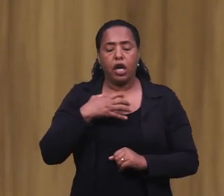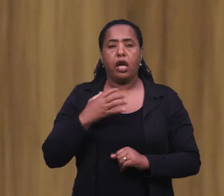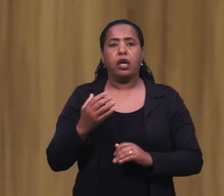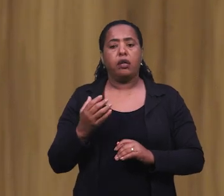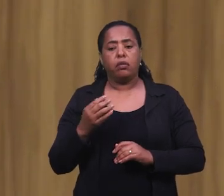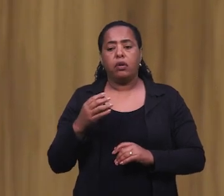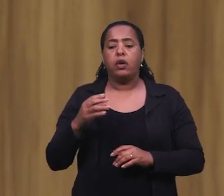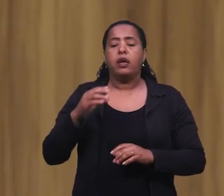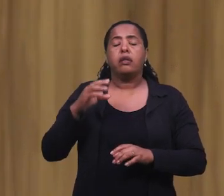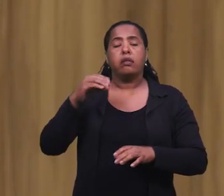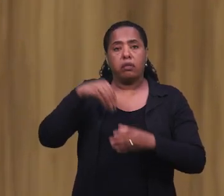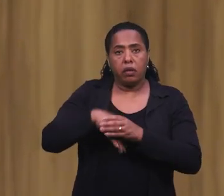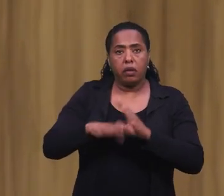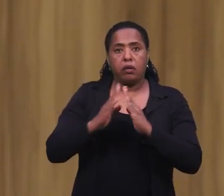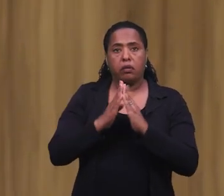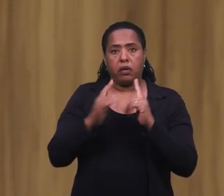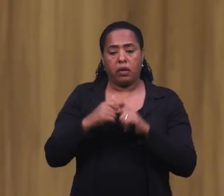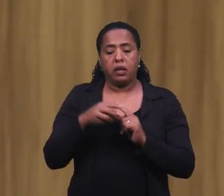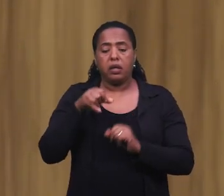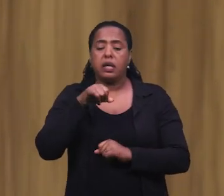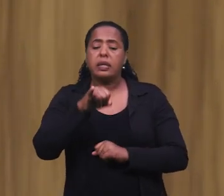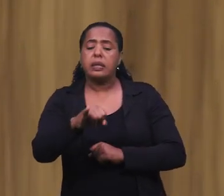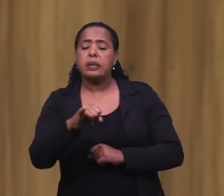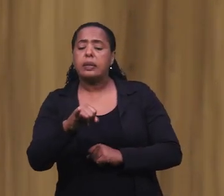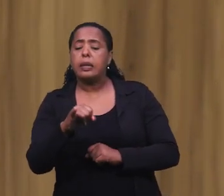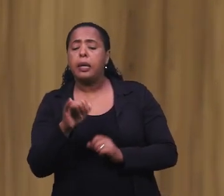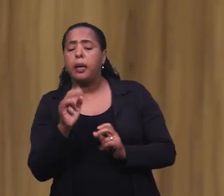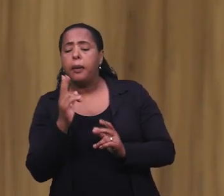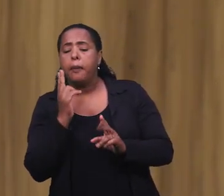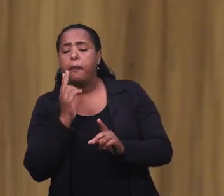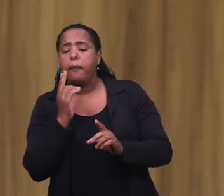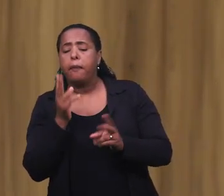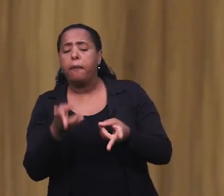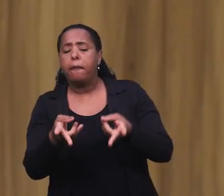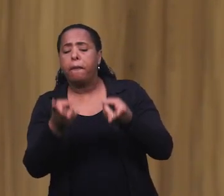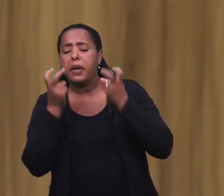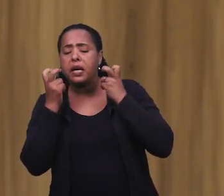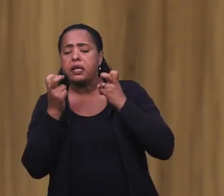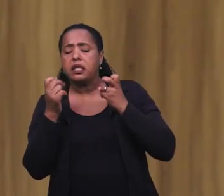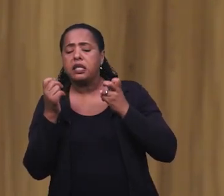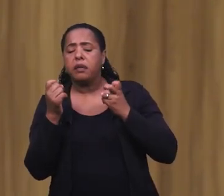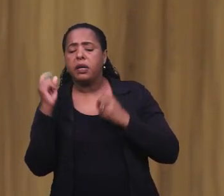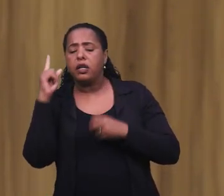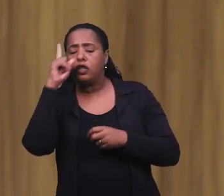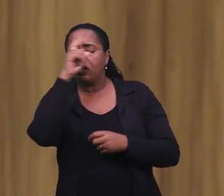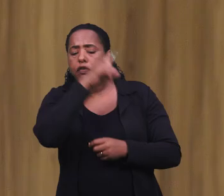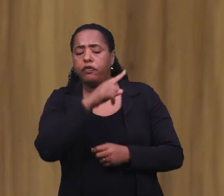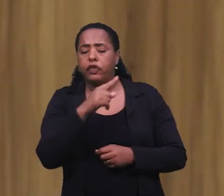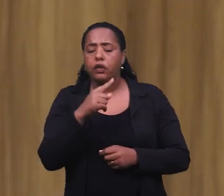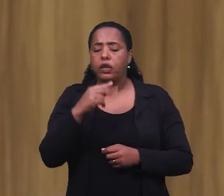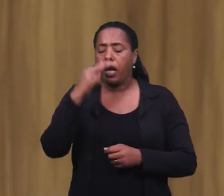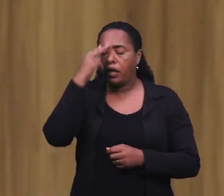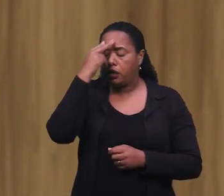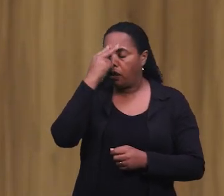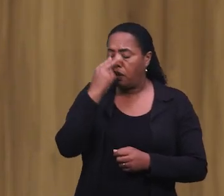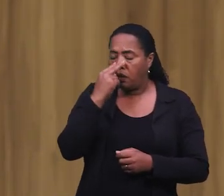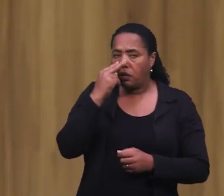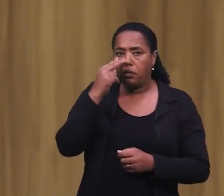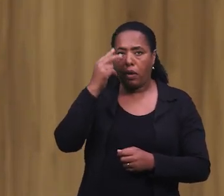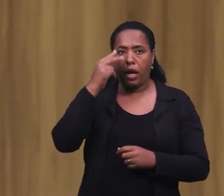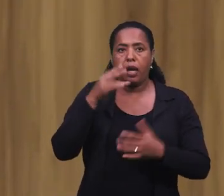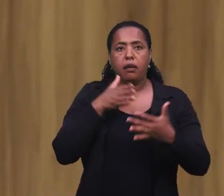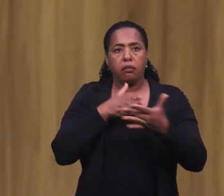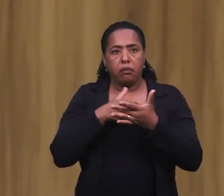para enxergar, nós vamos colocar ele mais à frente ao templo. Se for um cadeirante, alguém que utiliza algum recurso para se